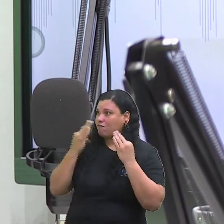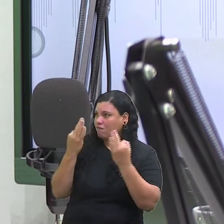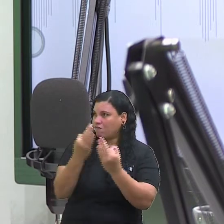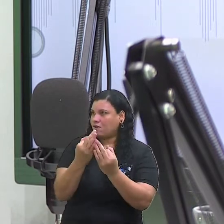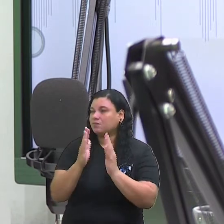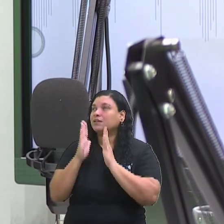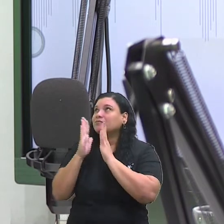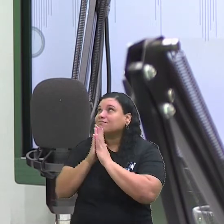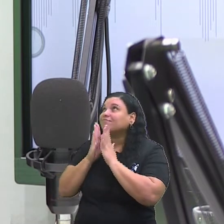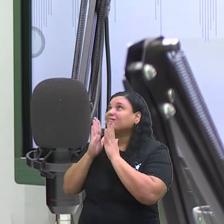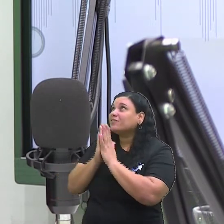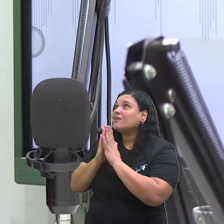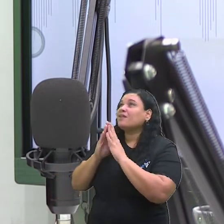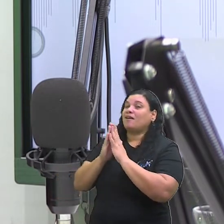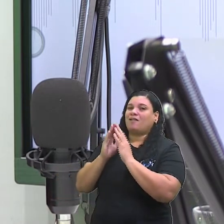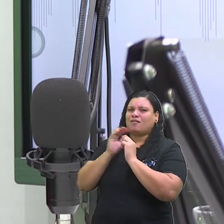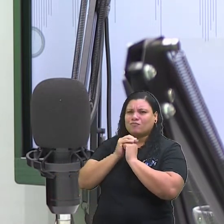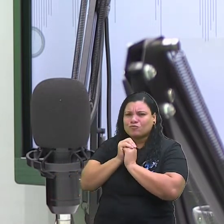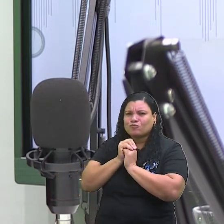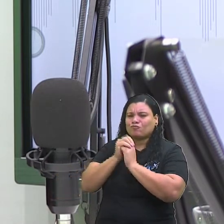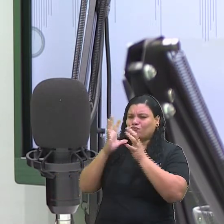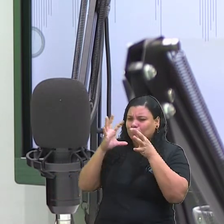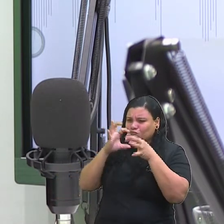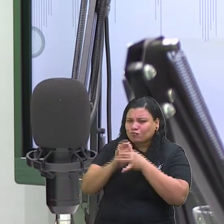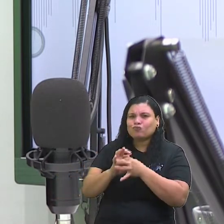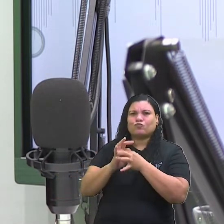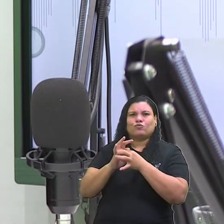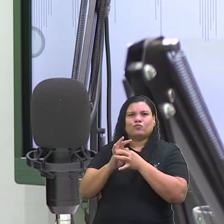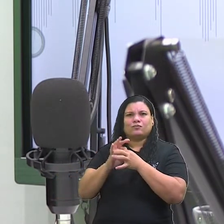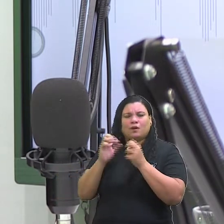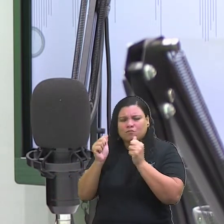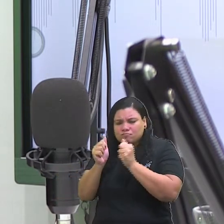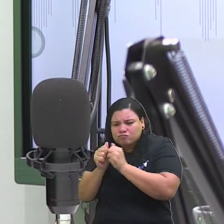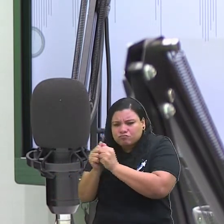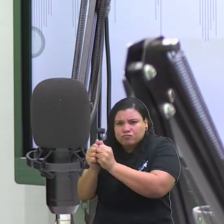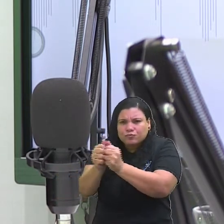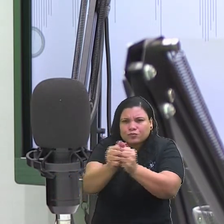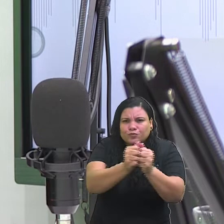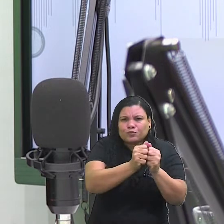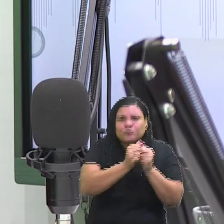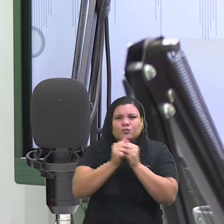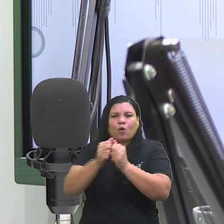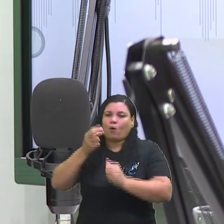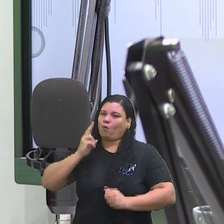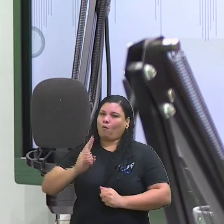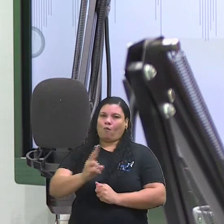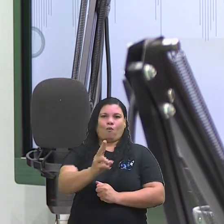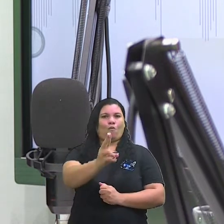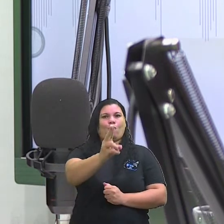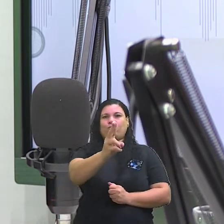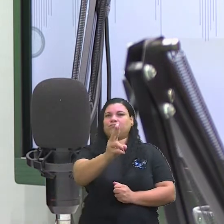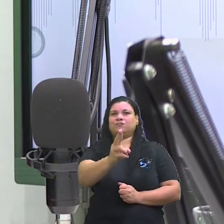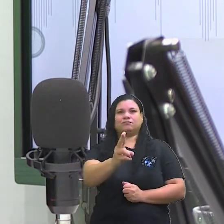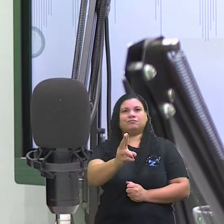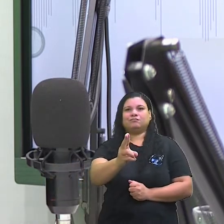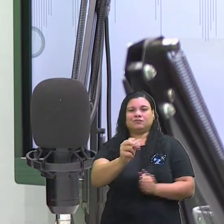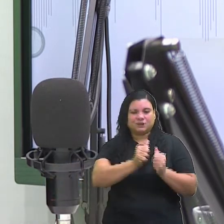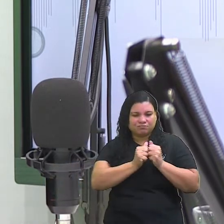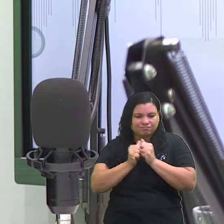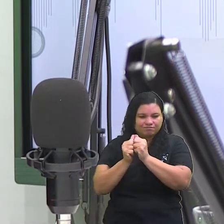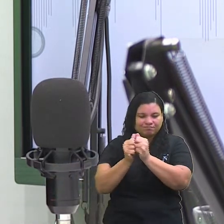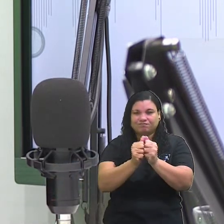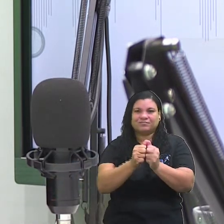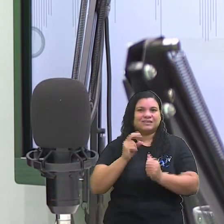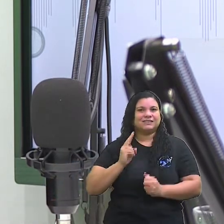família que ora unida permanece unida. Então, família que ora unida permanece unida. Oração, a gente precisa